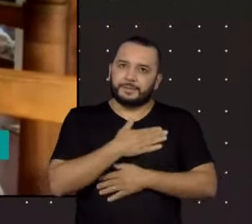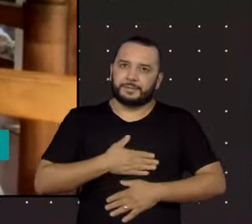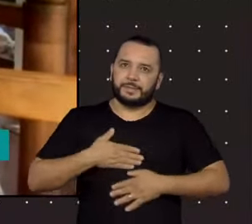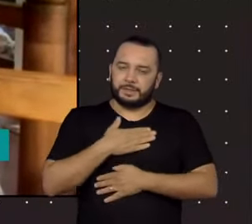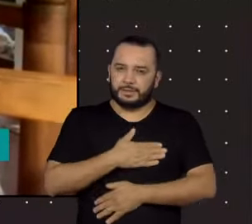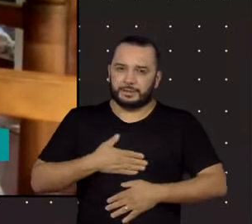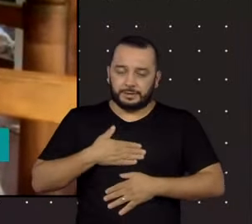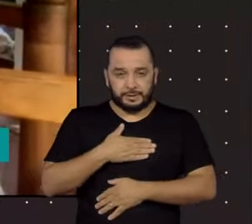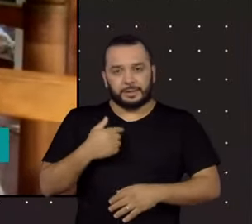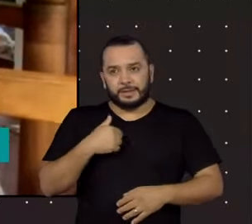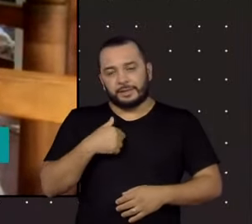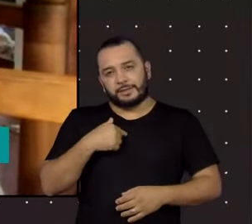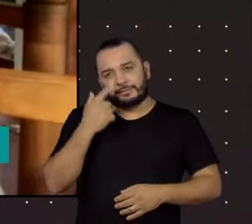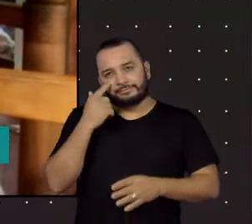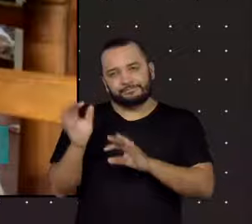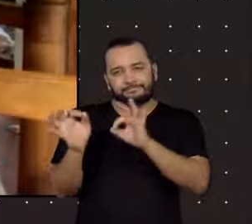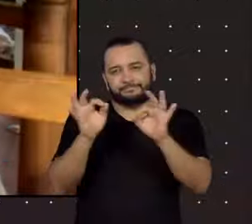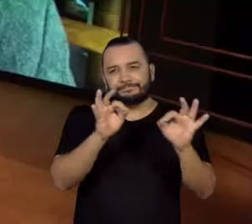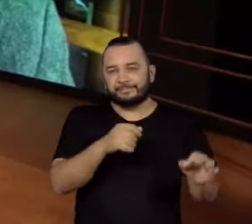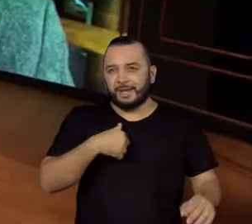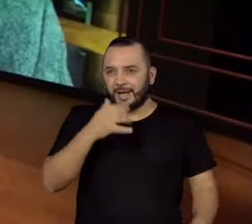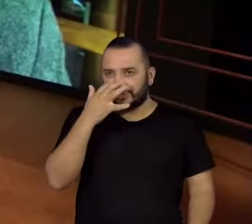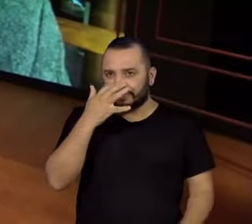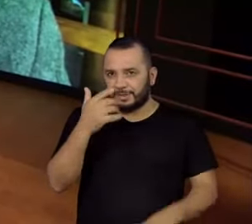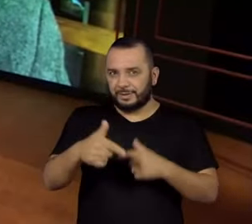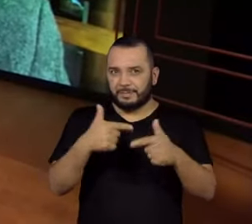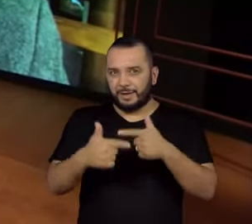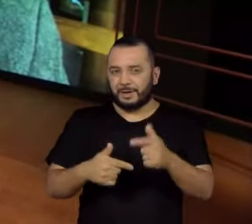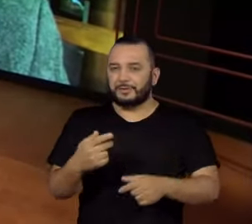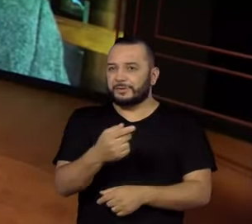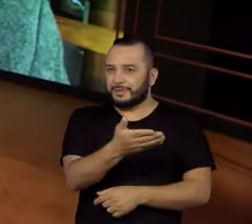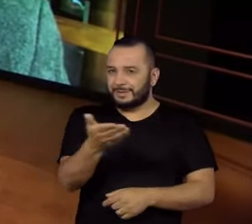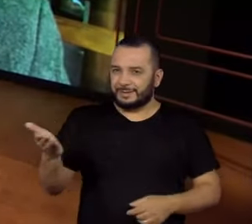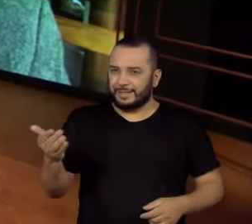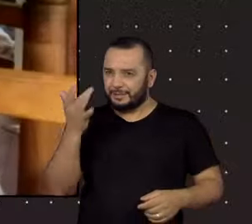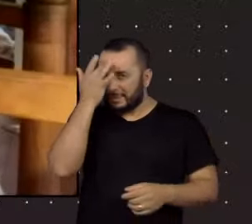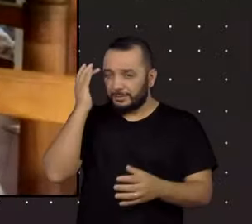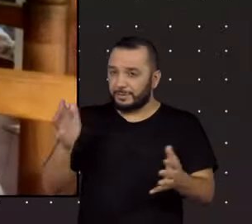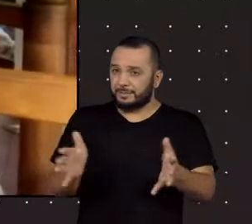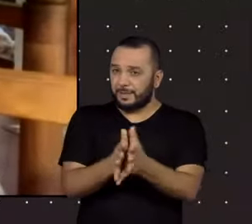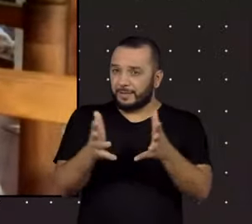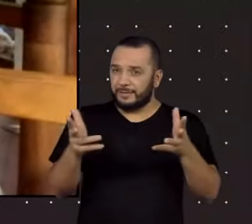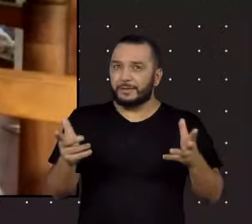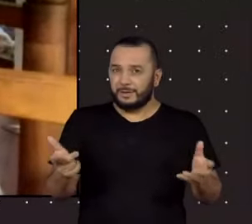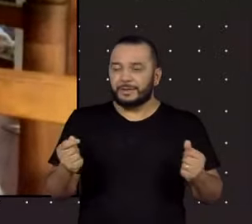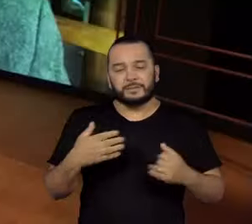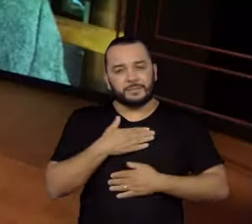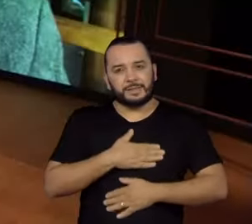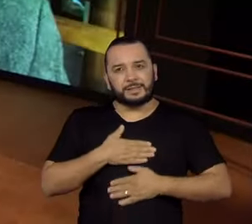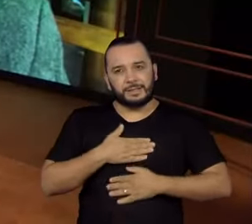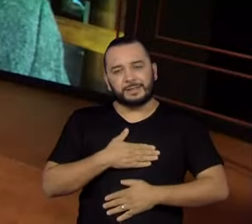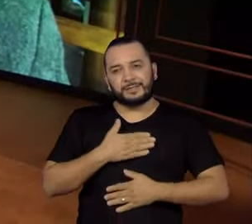que assisto sempre e admiro o trabalho de vocês aí, pelas pessoas que vocês trazem aqui, maravilhosas, que a gente aprende a conhecer melhor. Parabéns.